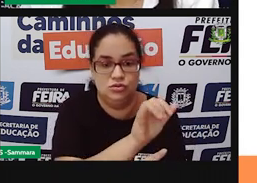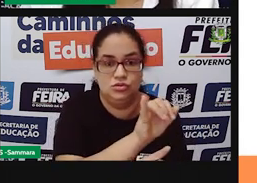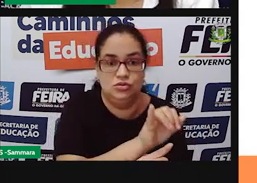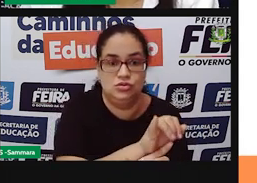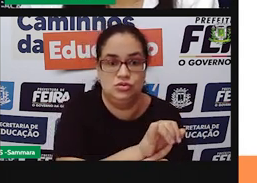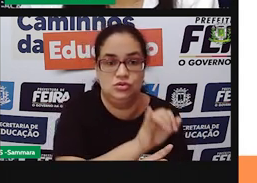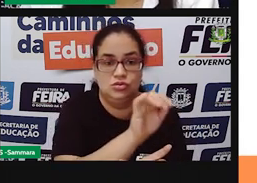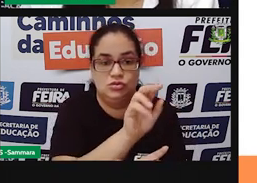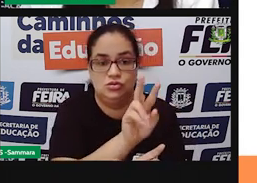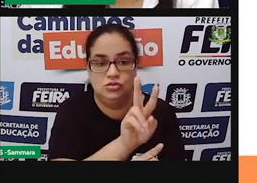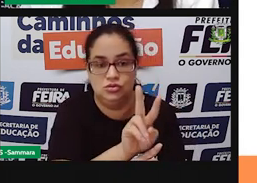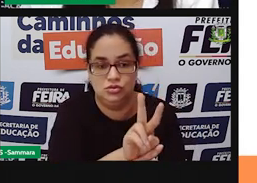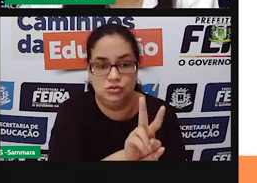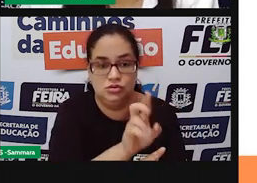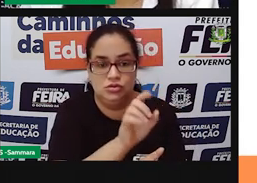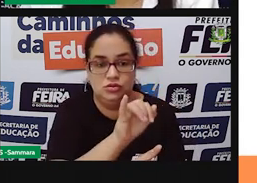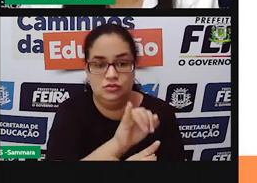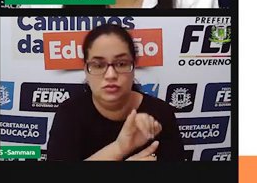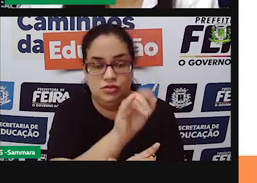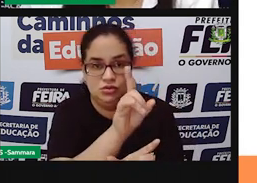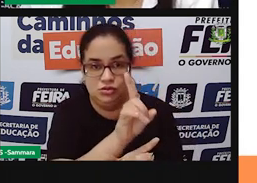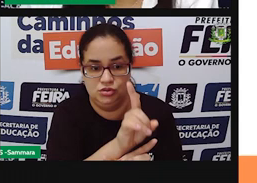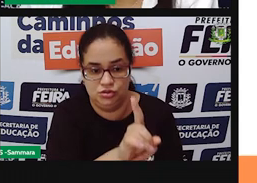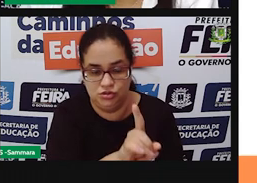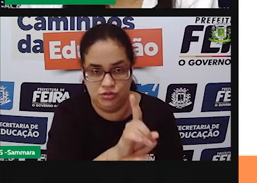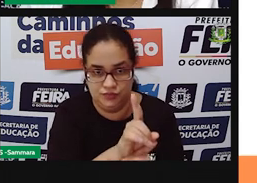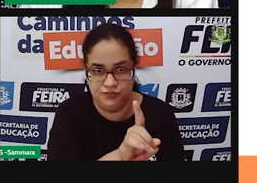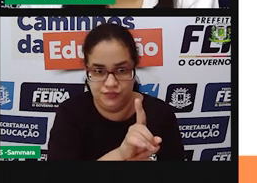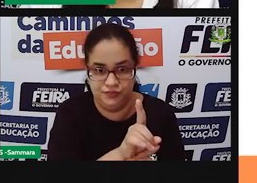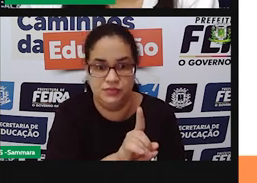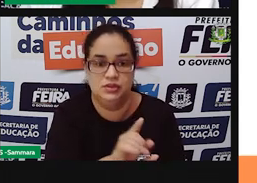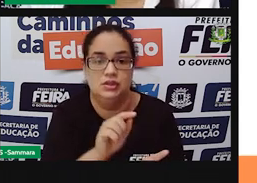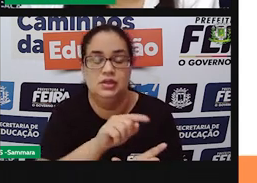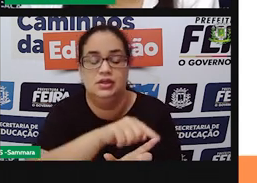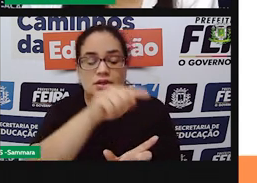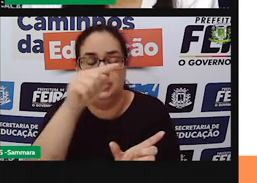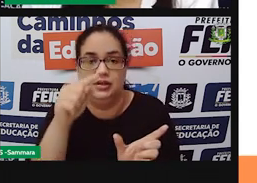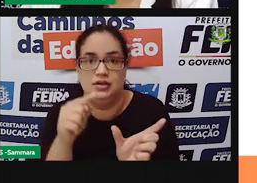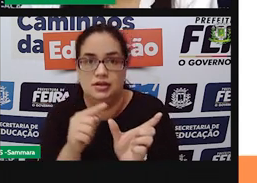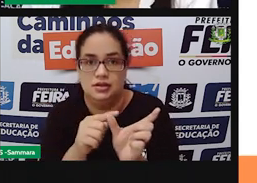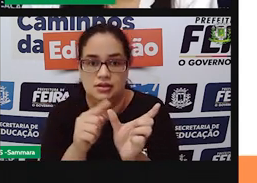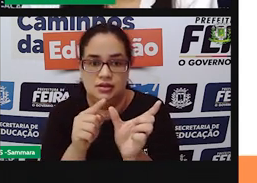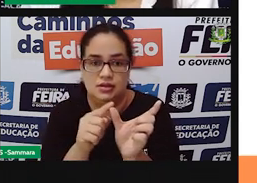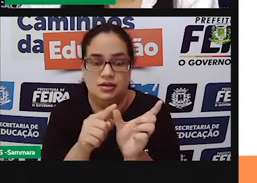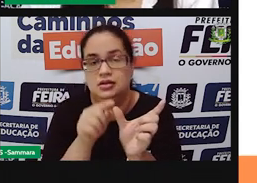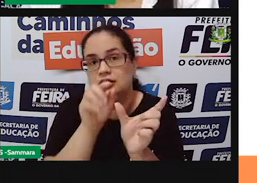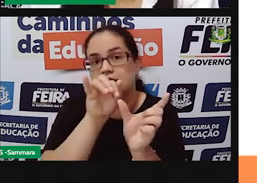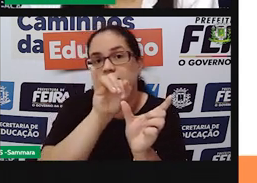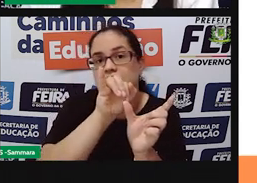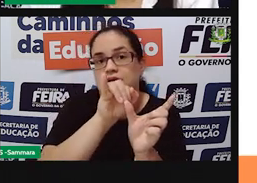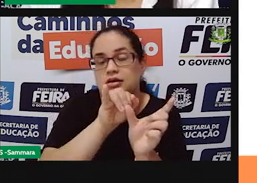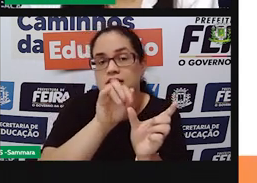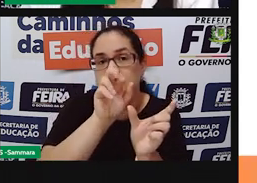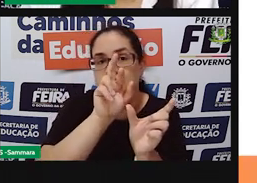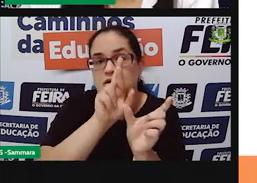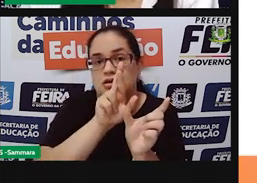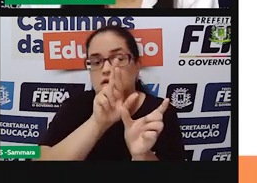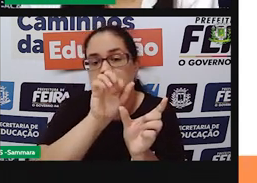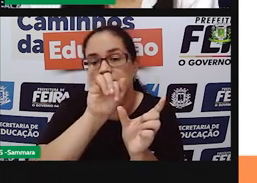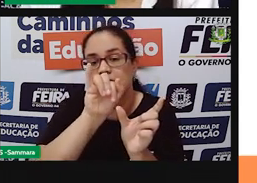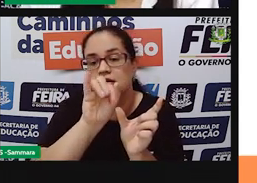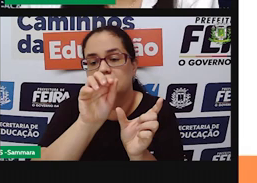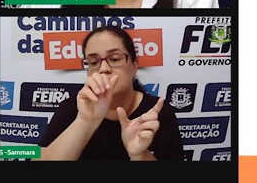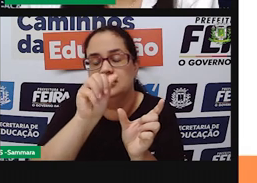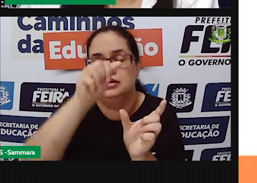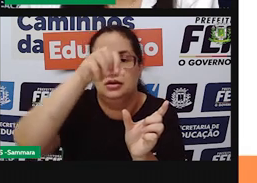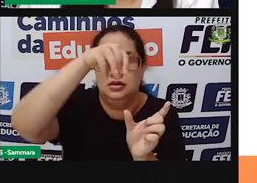até aqui a letra D, ó, divide até a letra D. E a finalização da palavra